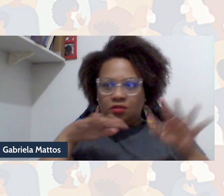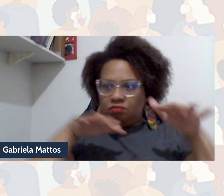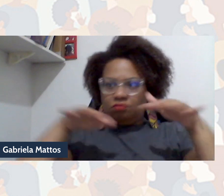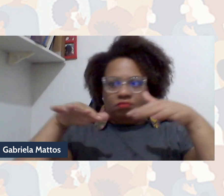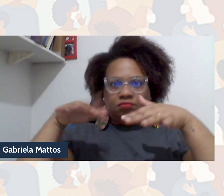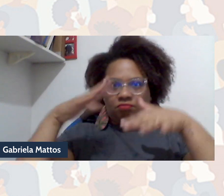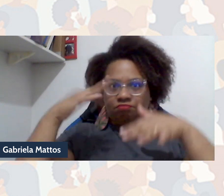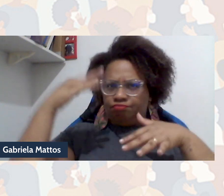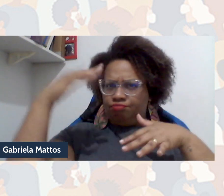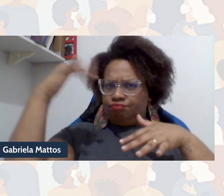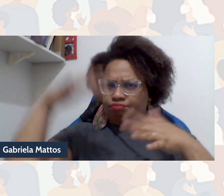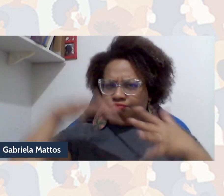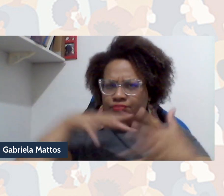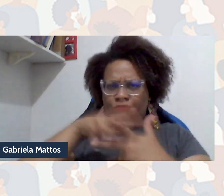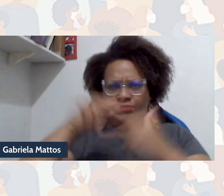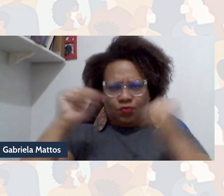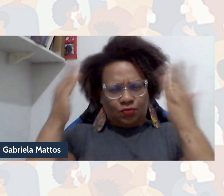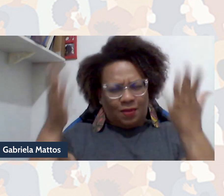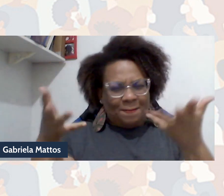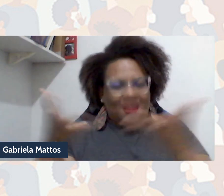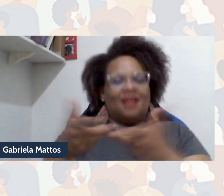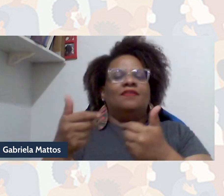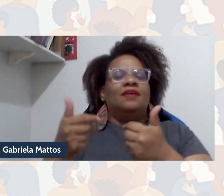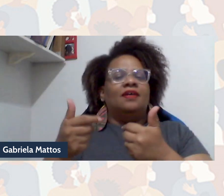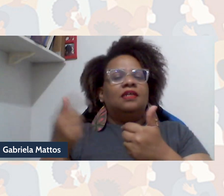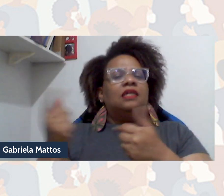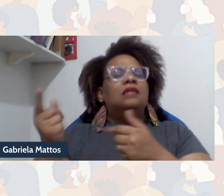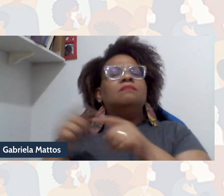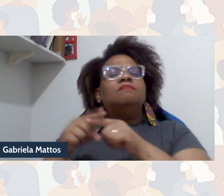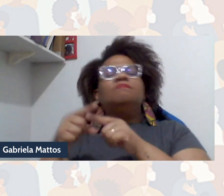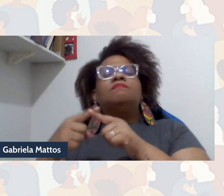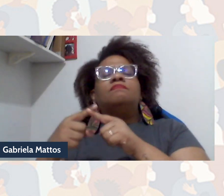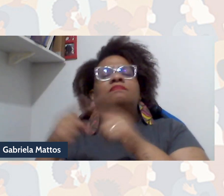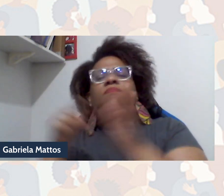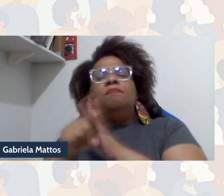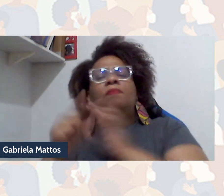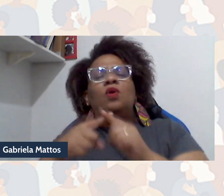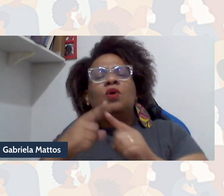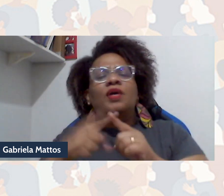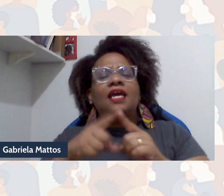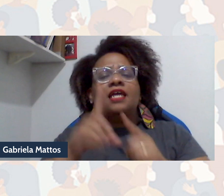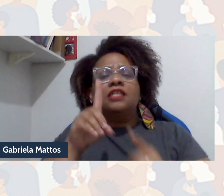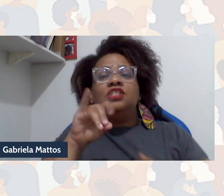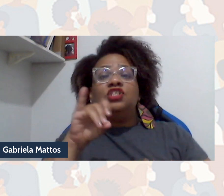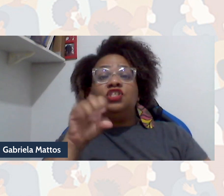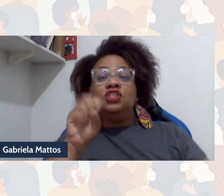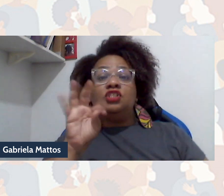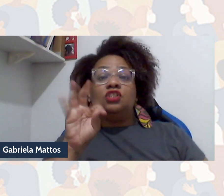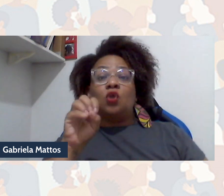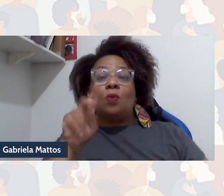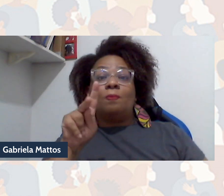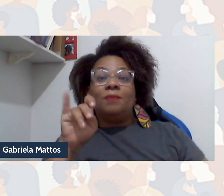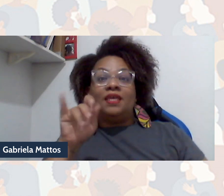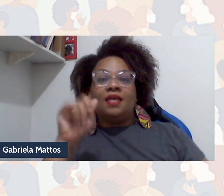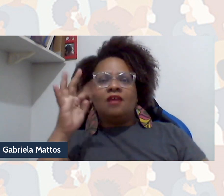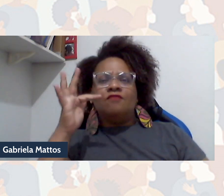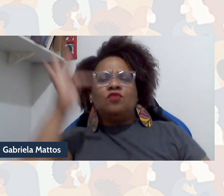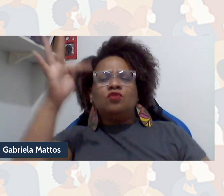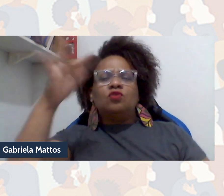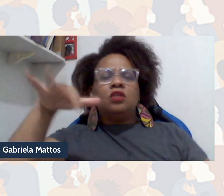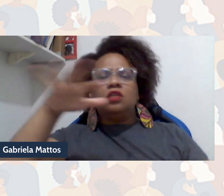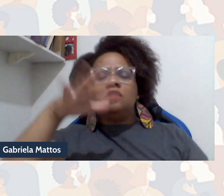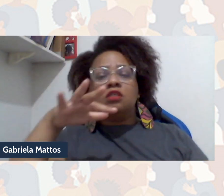aí ela pergunta, por que distopias futurísticas são histórias sobre linguagem? E ela responde, porque todas as obras ficcionais